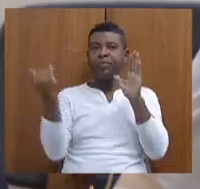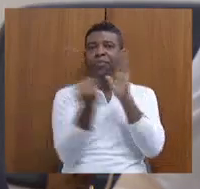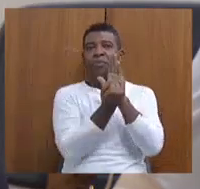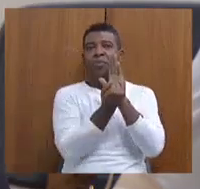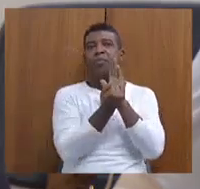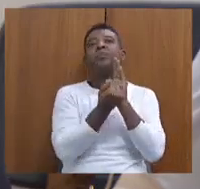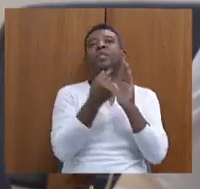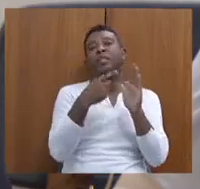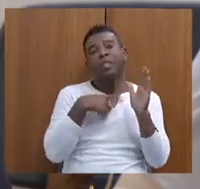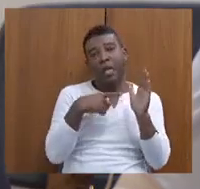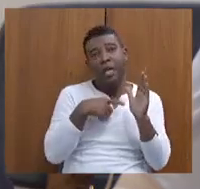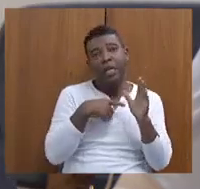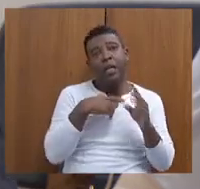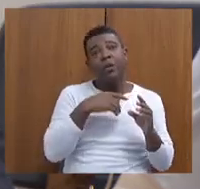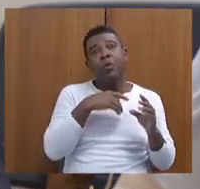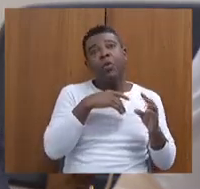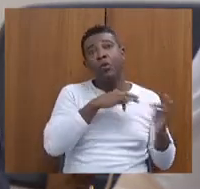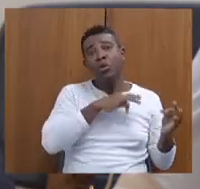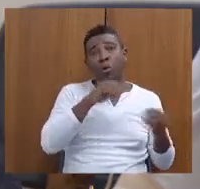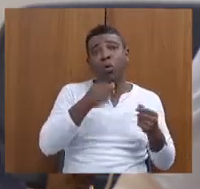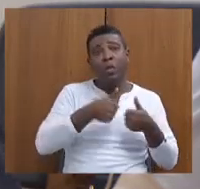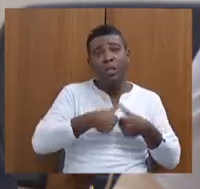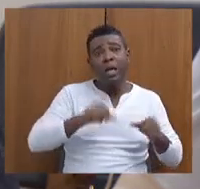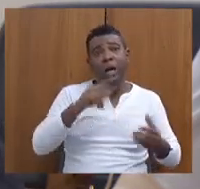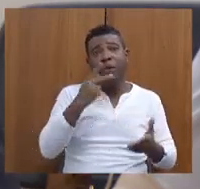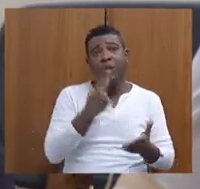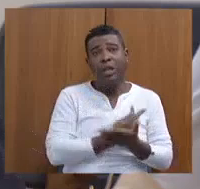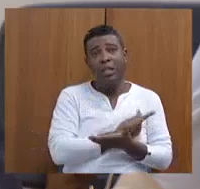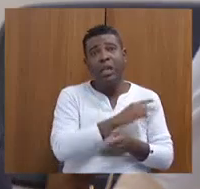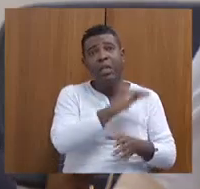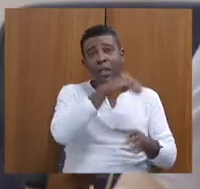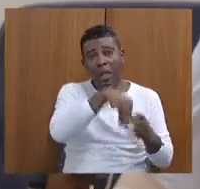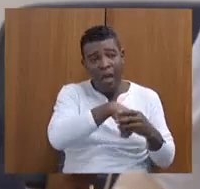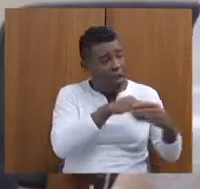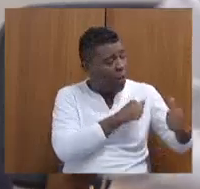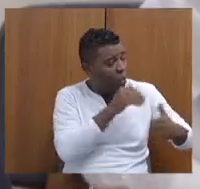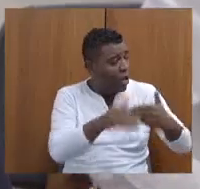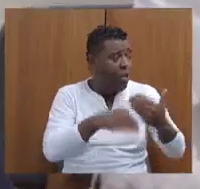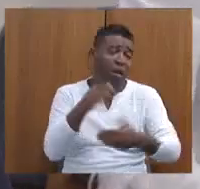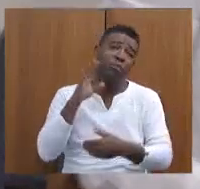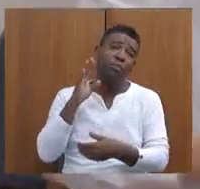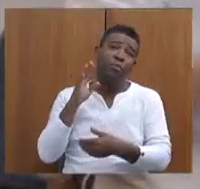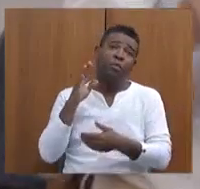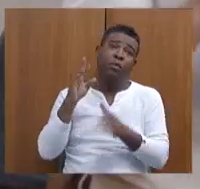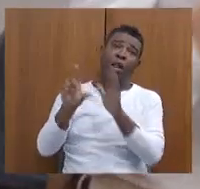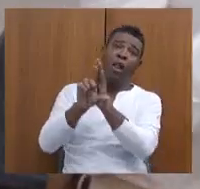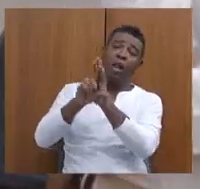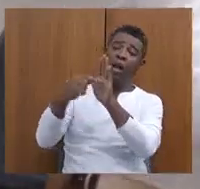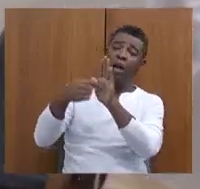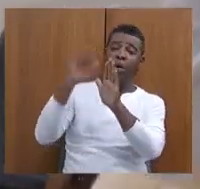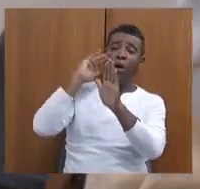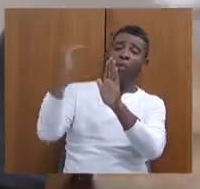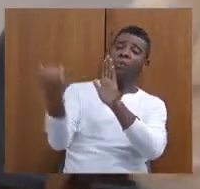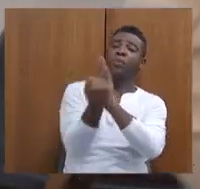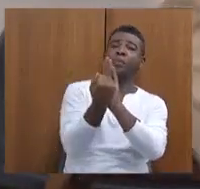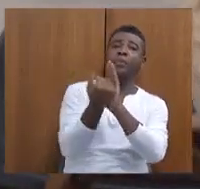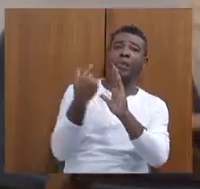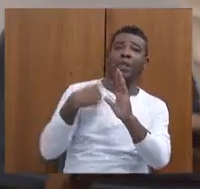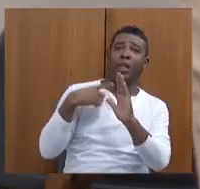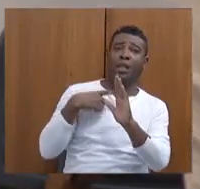tá acontecendo devido processo legal agora as pessoas precisam decidir né se é